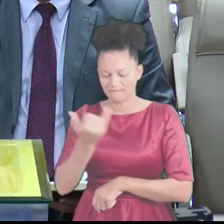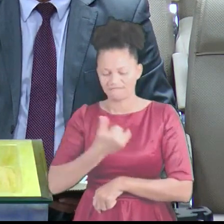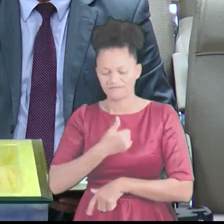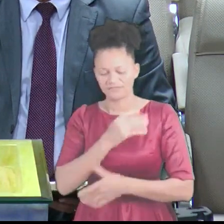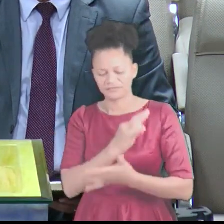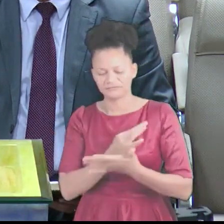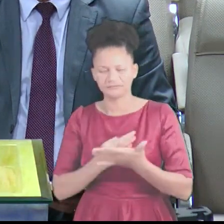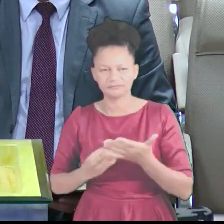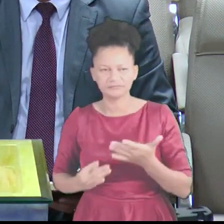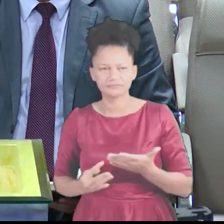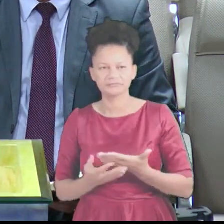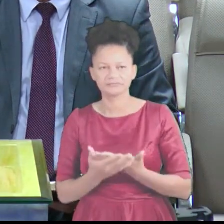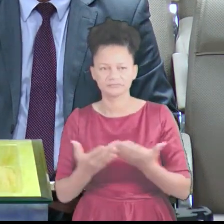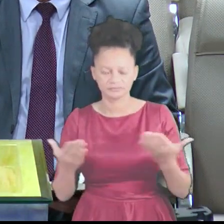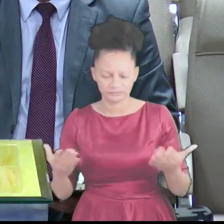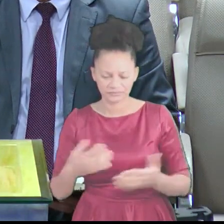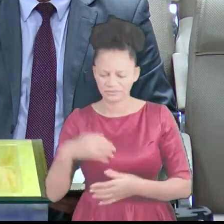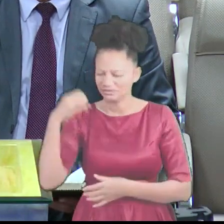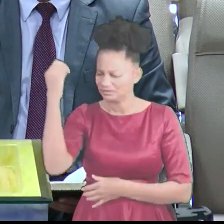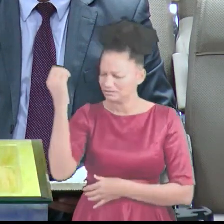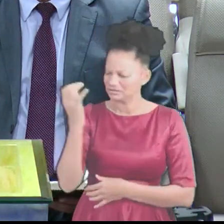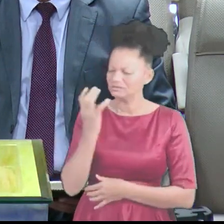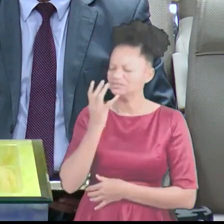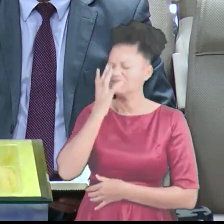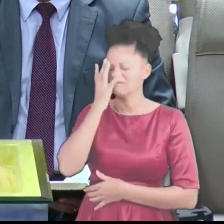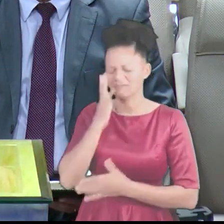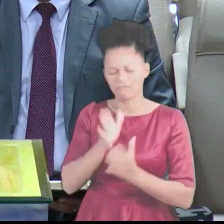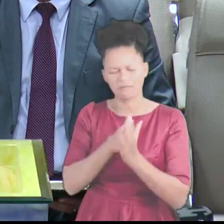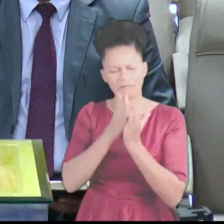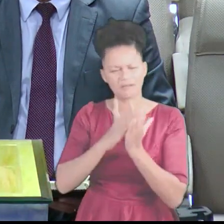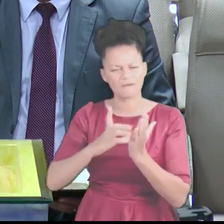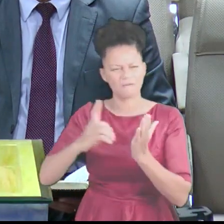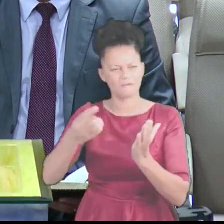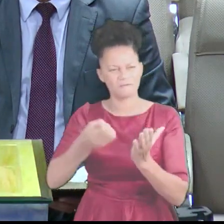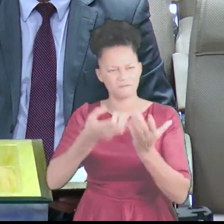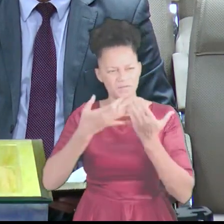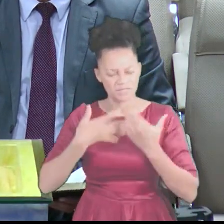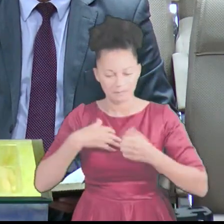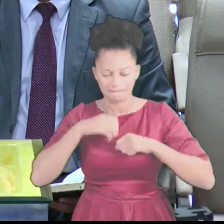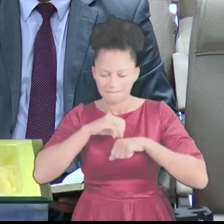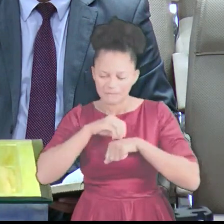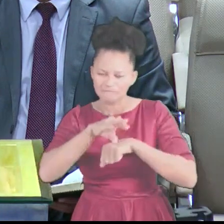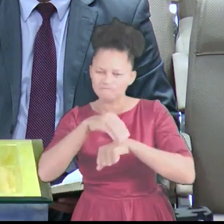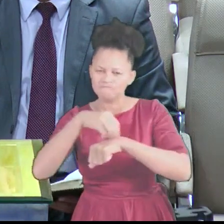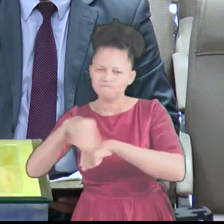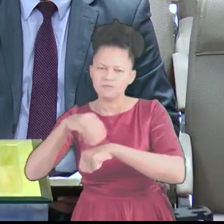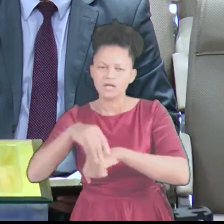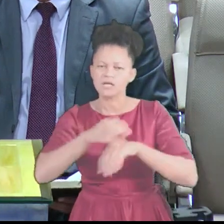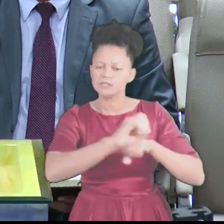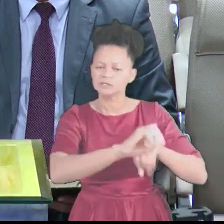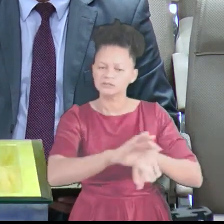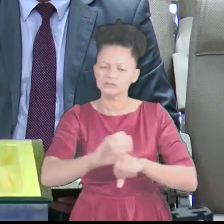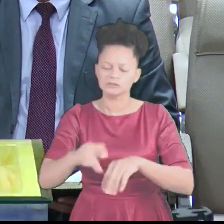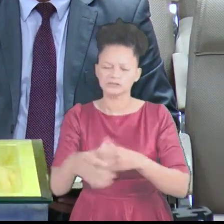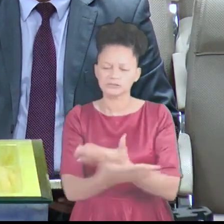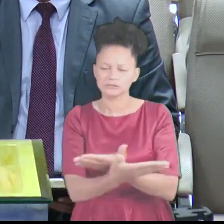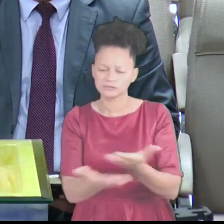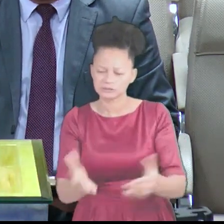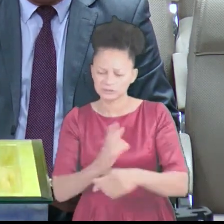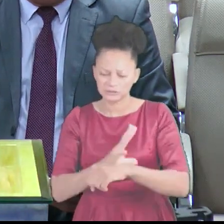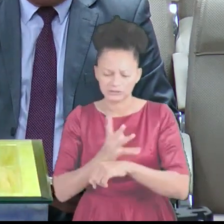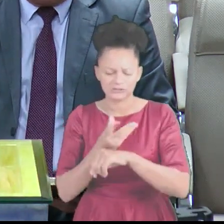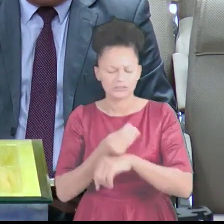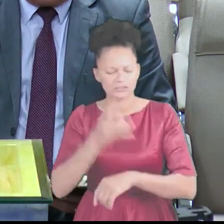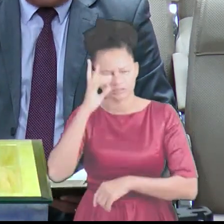texto e nos deu revelações na sua palavra para transmitir à igreja do Senhor que está